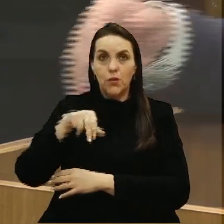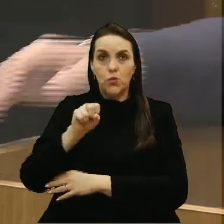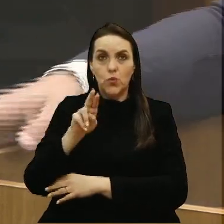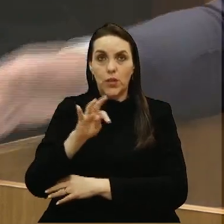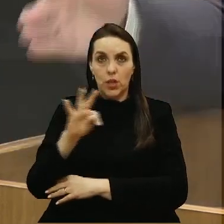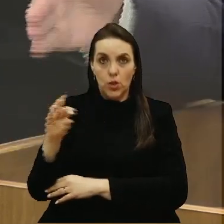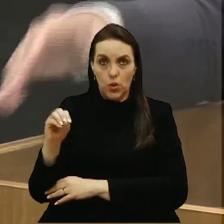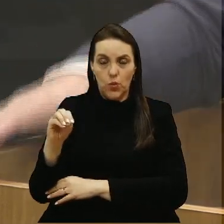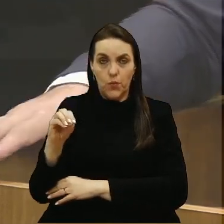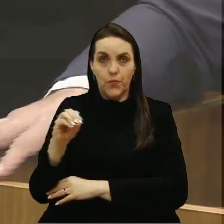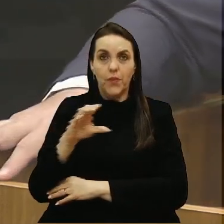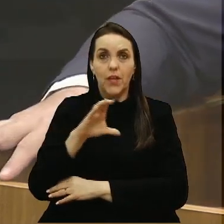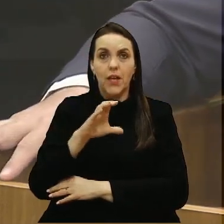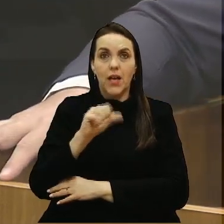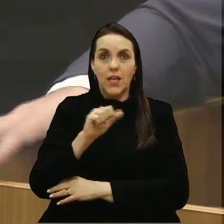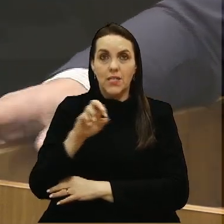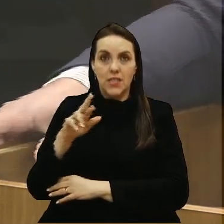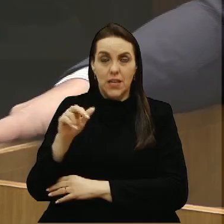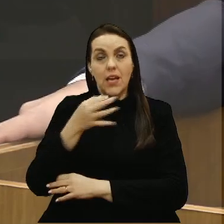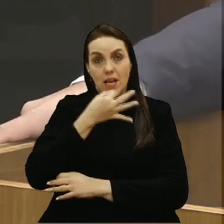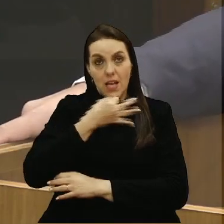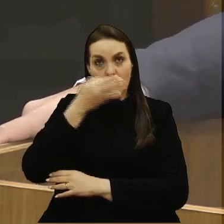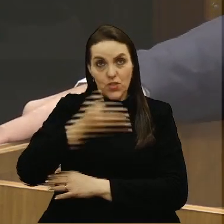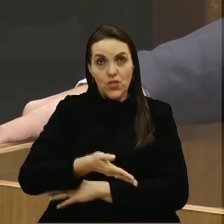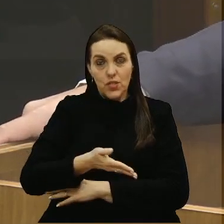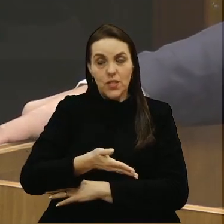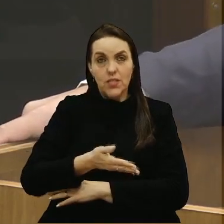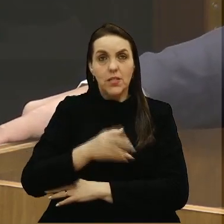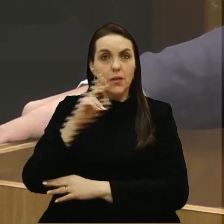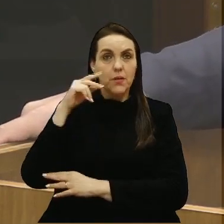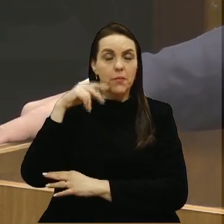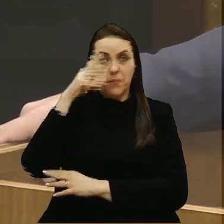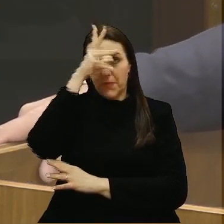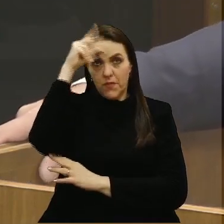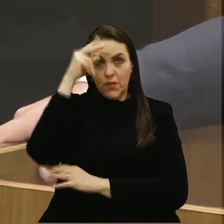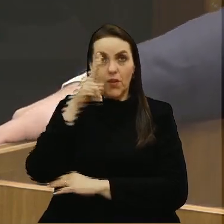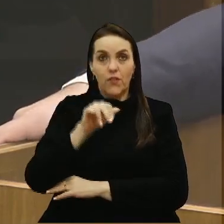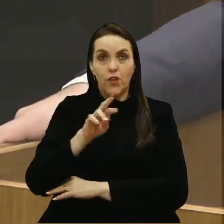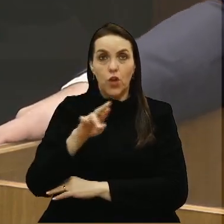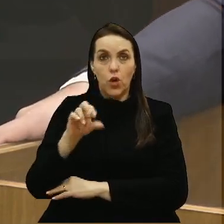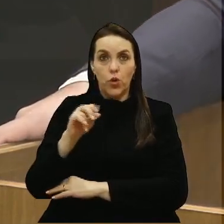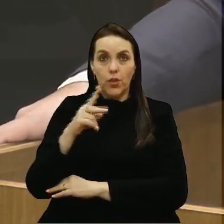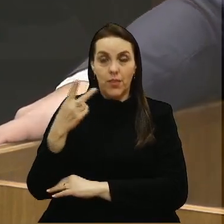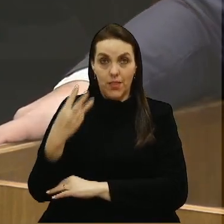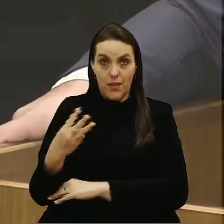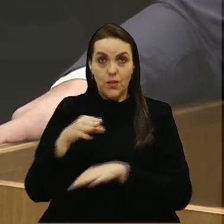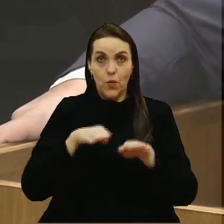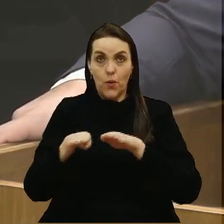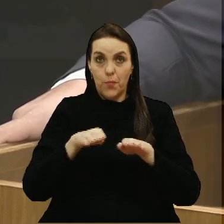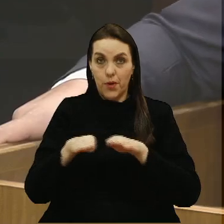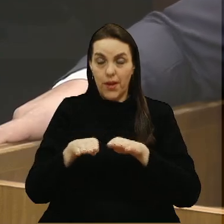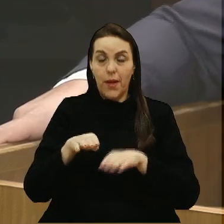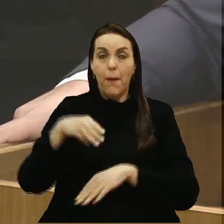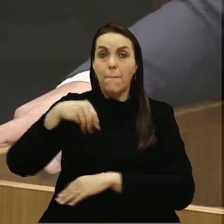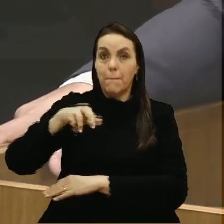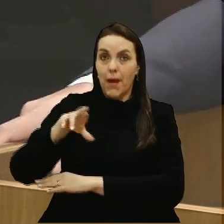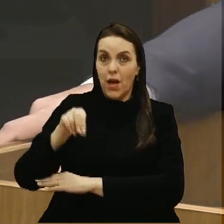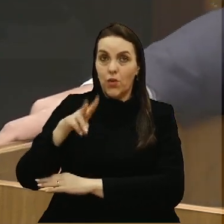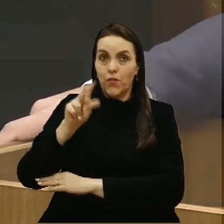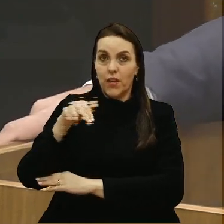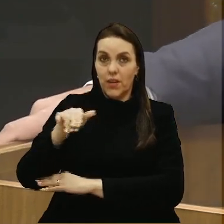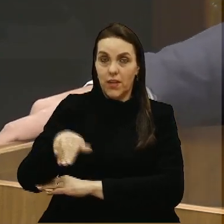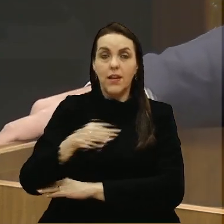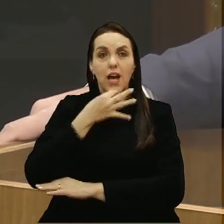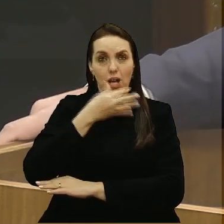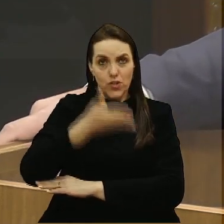de Castro Serafini Filho, é caxiense. Prefeito Vitório III, de Guaporé. Prefeito Mário Vanin, que é caxiense.